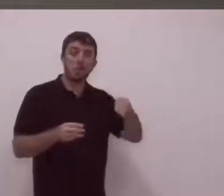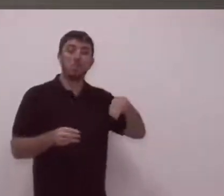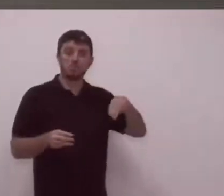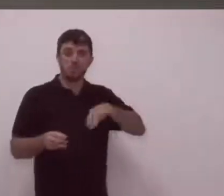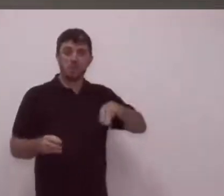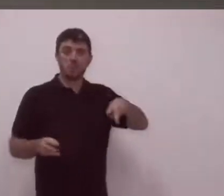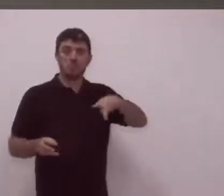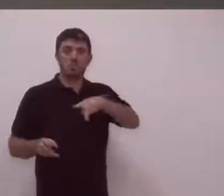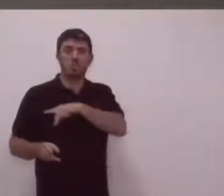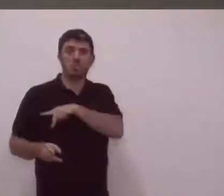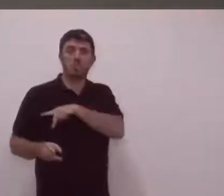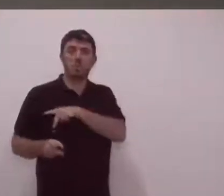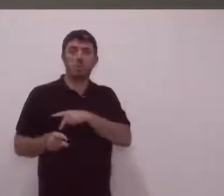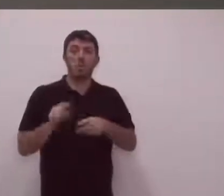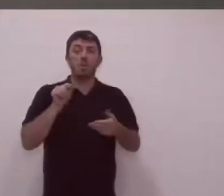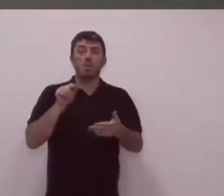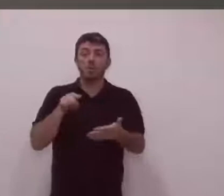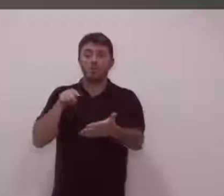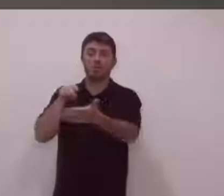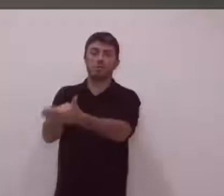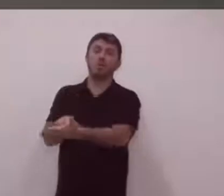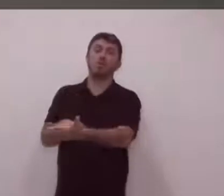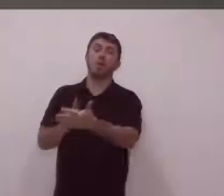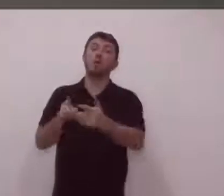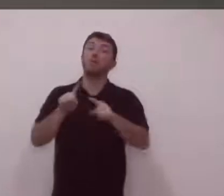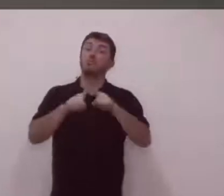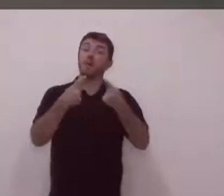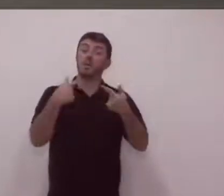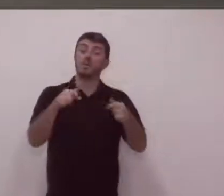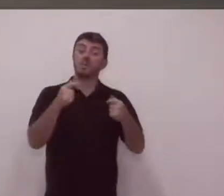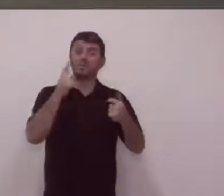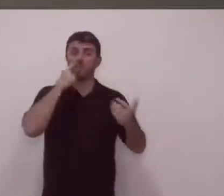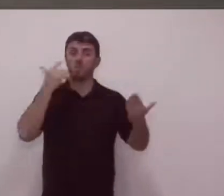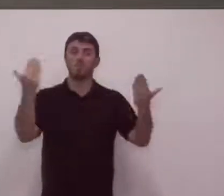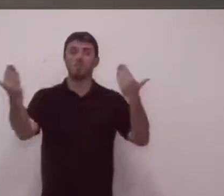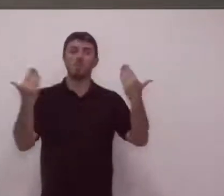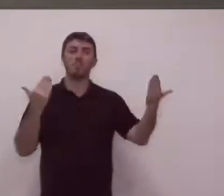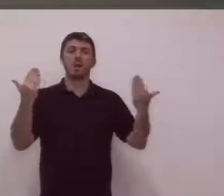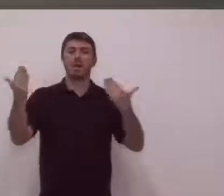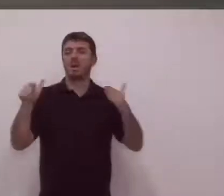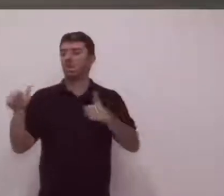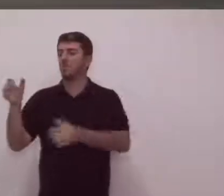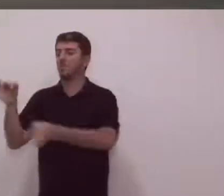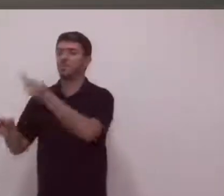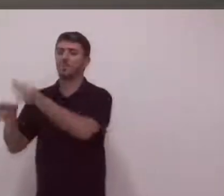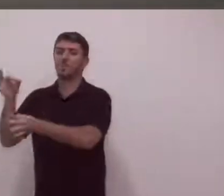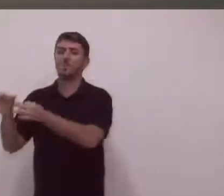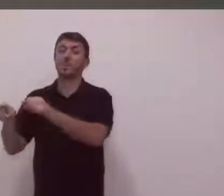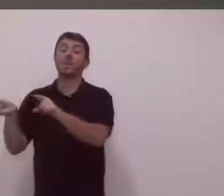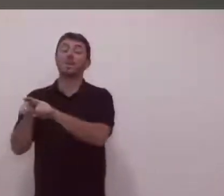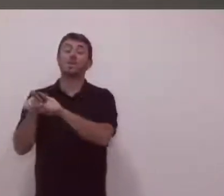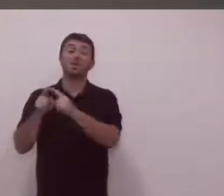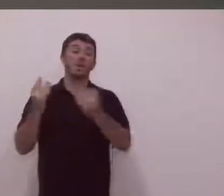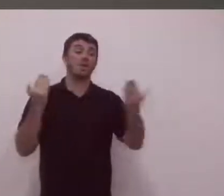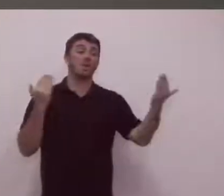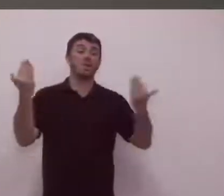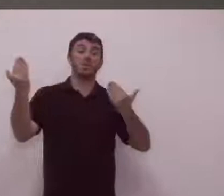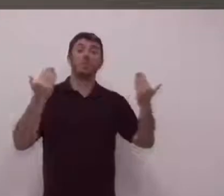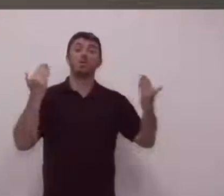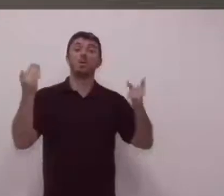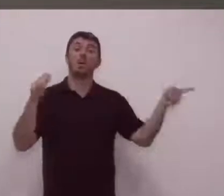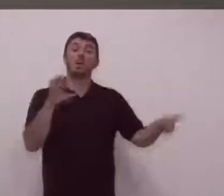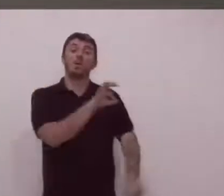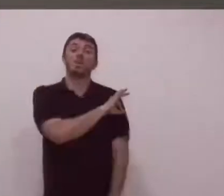razão e muitos outros não é a versão deles tem que ouvir outro lado o fato é que dolo não houve em nenhum momento houve-se a